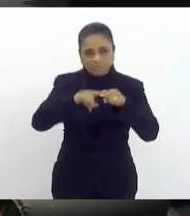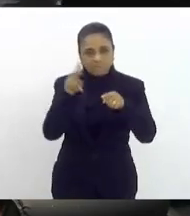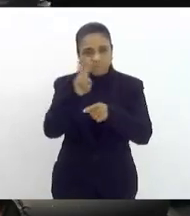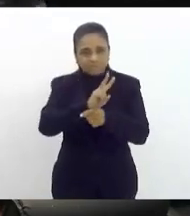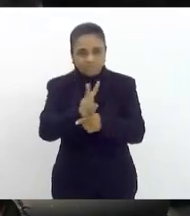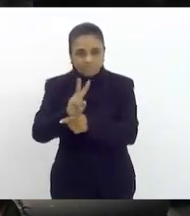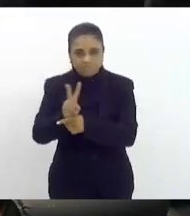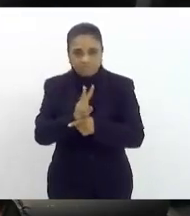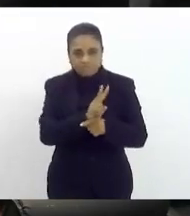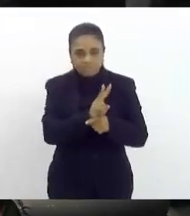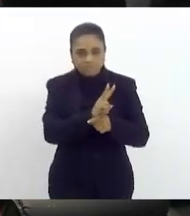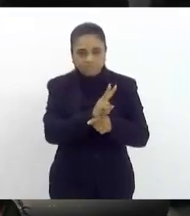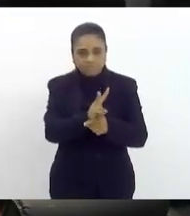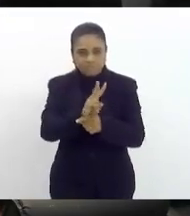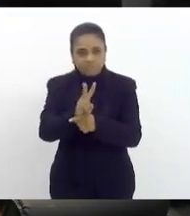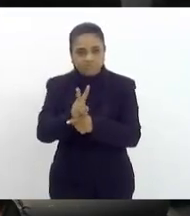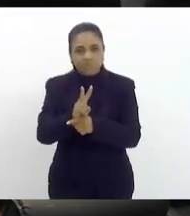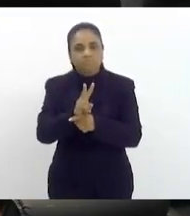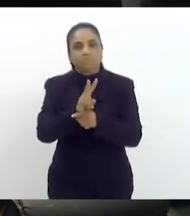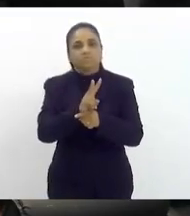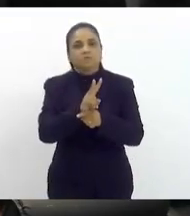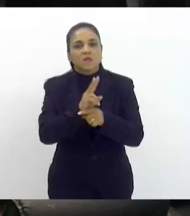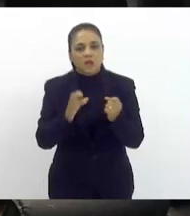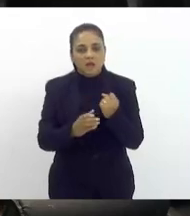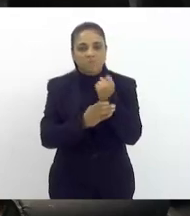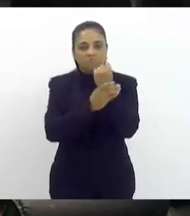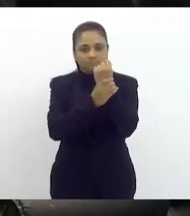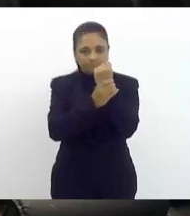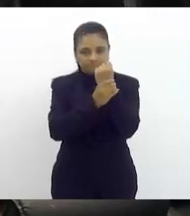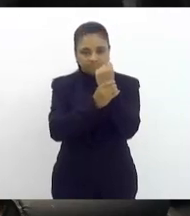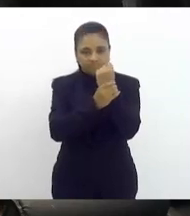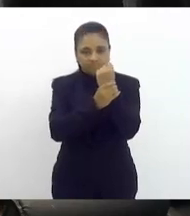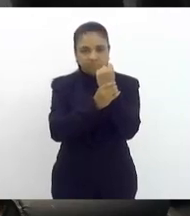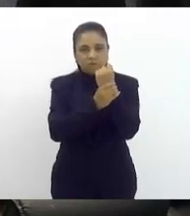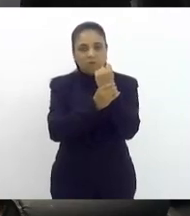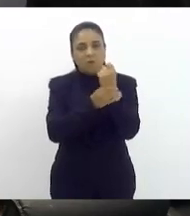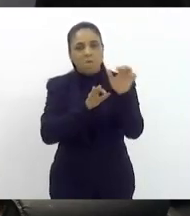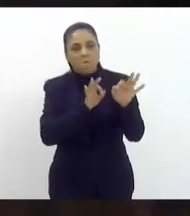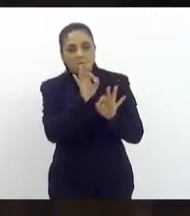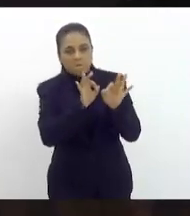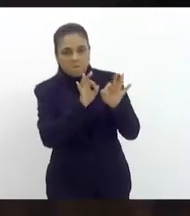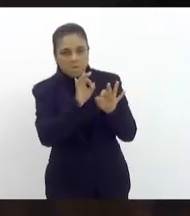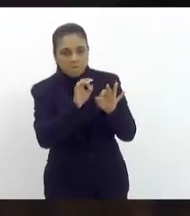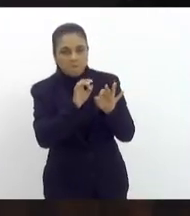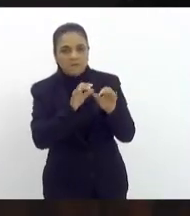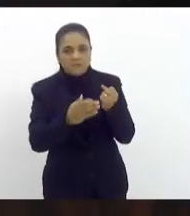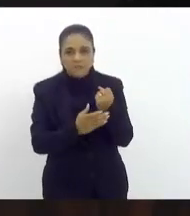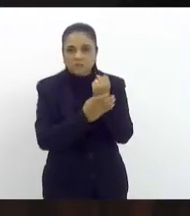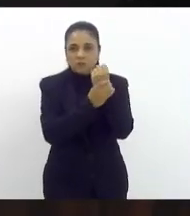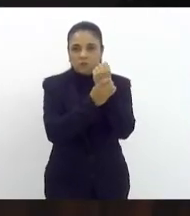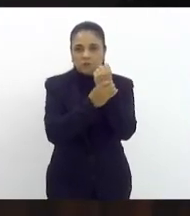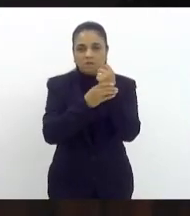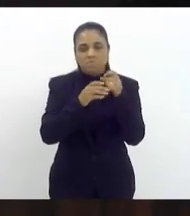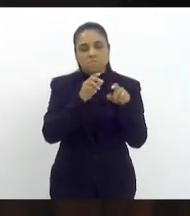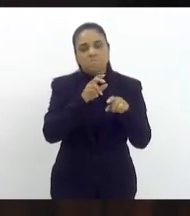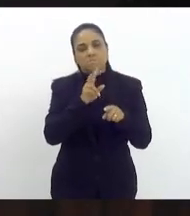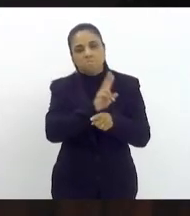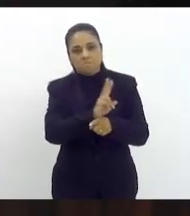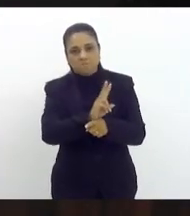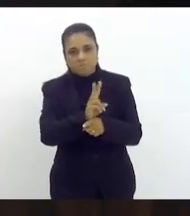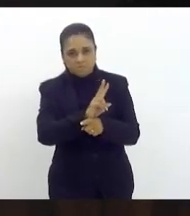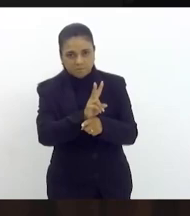aos guardas municipais e agentes de segurança no programa Operação Segurança Presente e dá outras